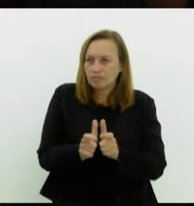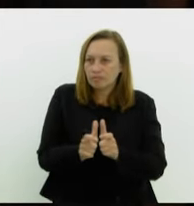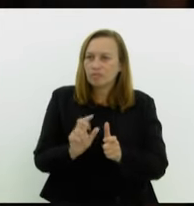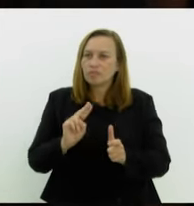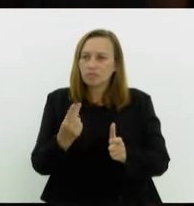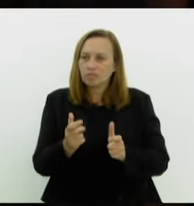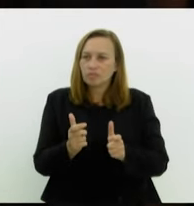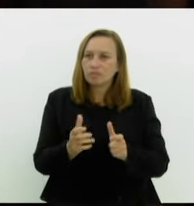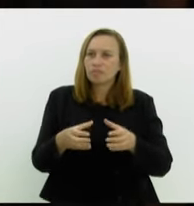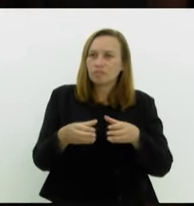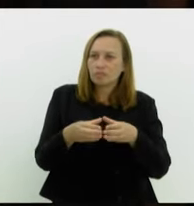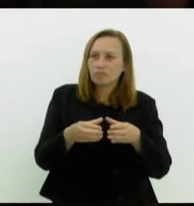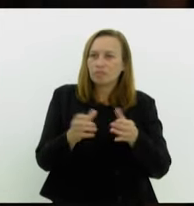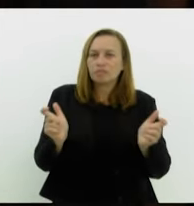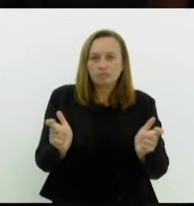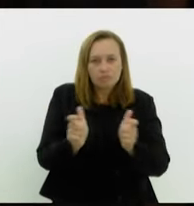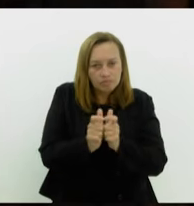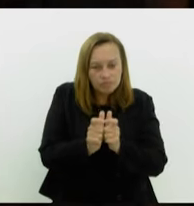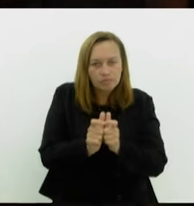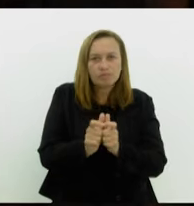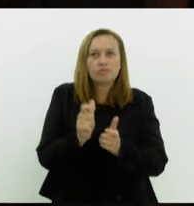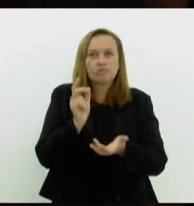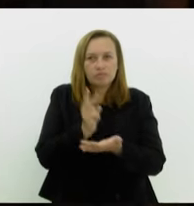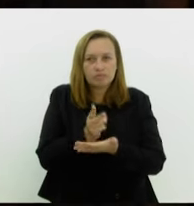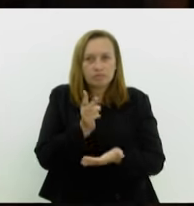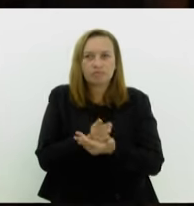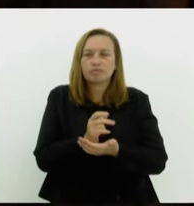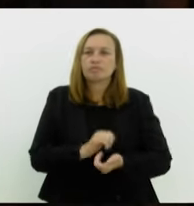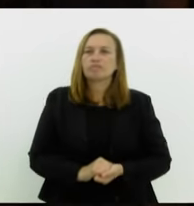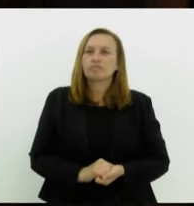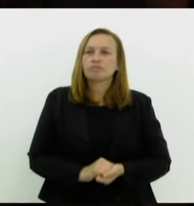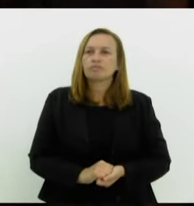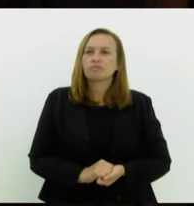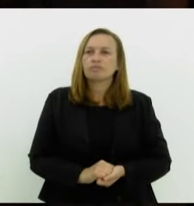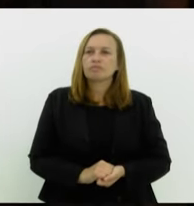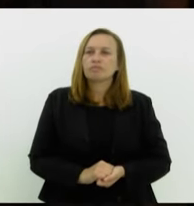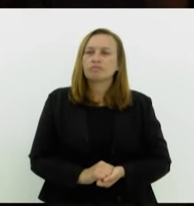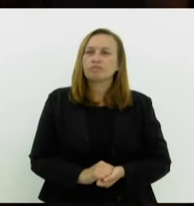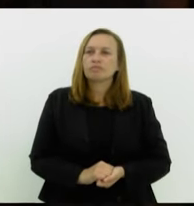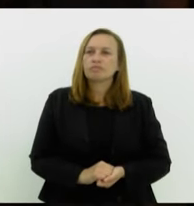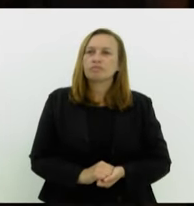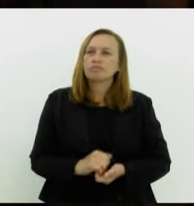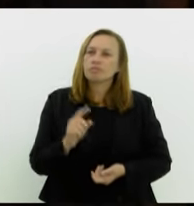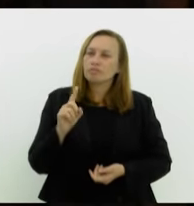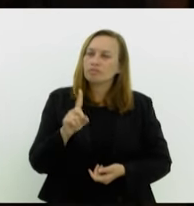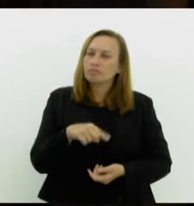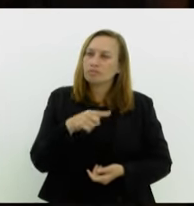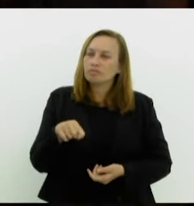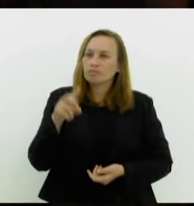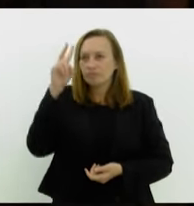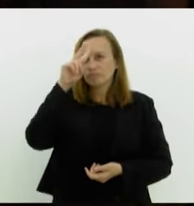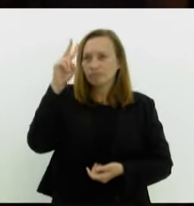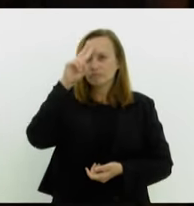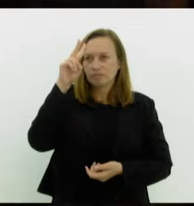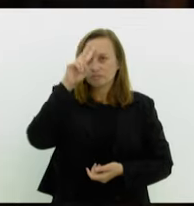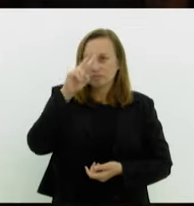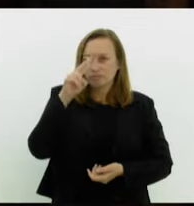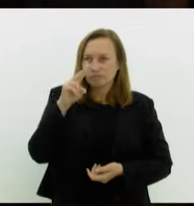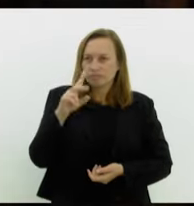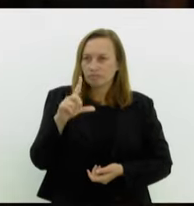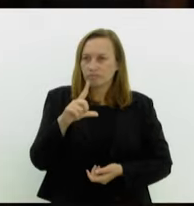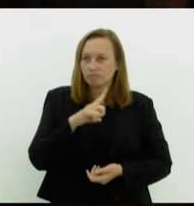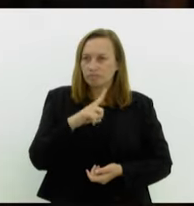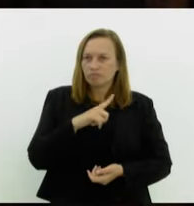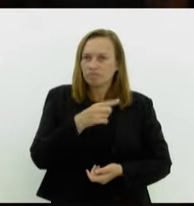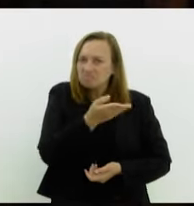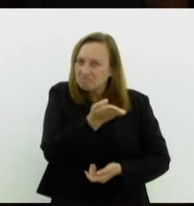grupos minoritários mesmo e aí eu corto o filme e lembro e aqui a gente tem acho